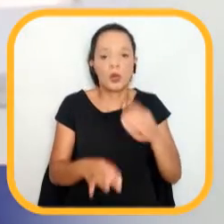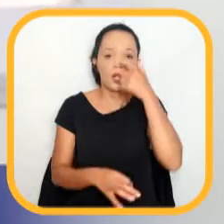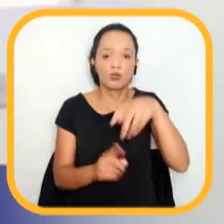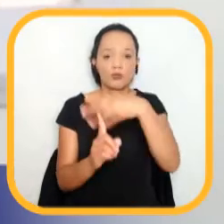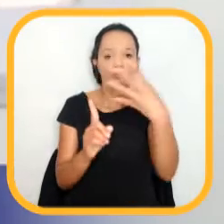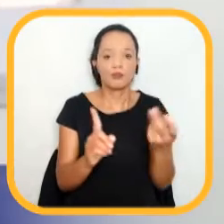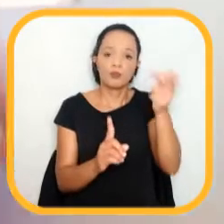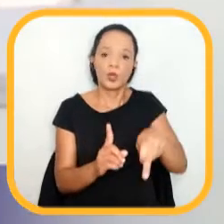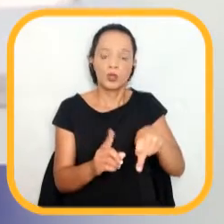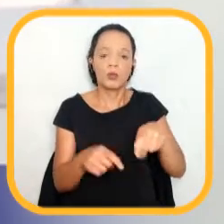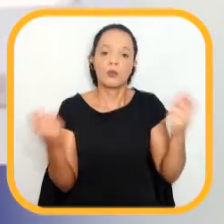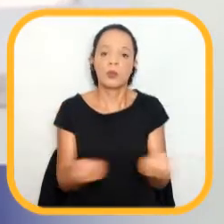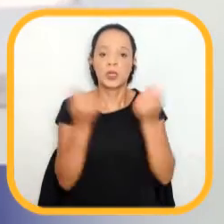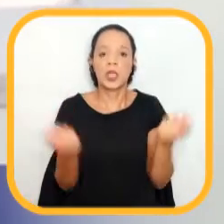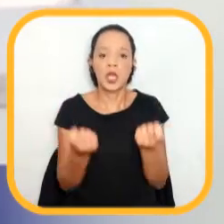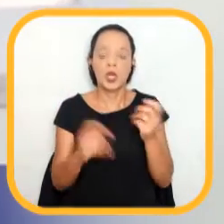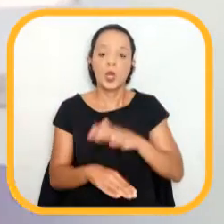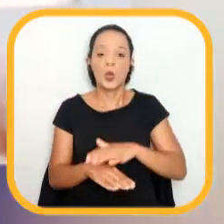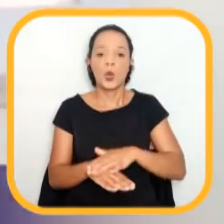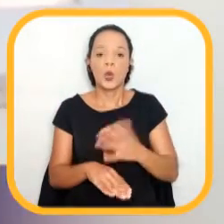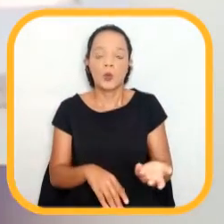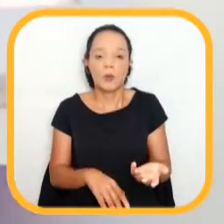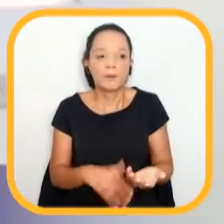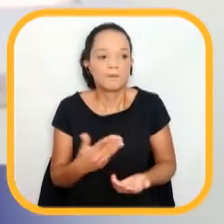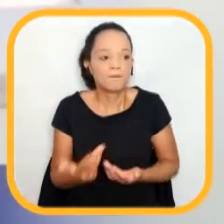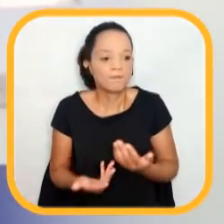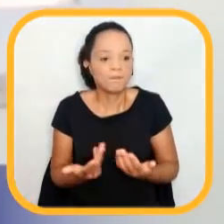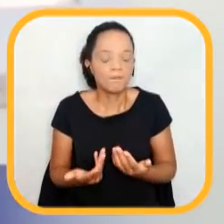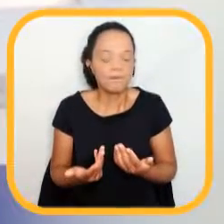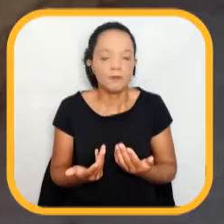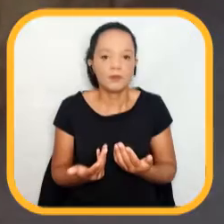naturalmente as pessoas LGBTI surgem nos spots publicitários, não precisam de ser